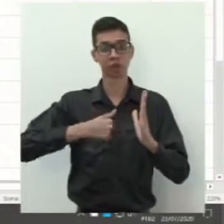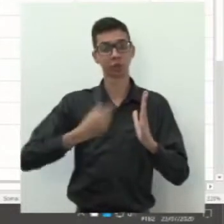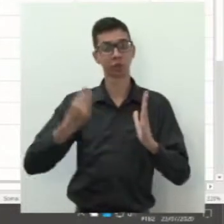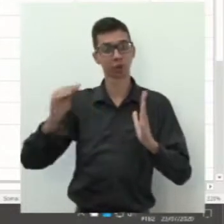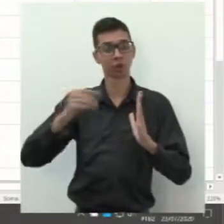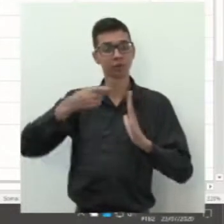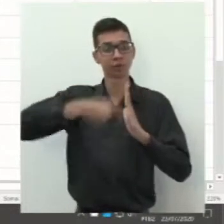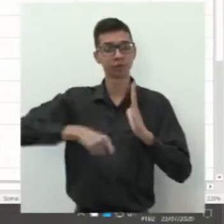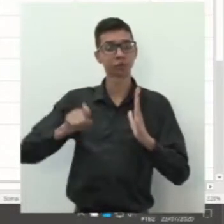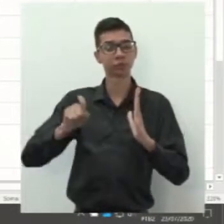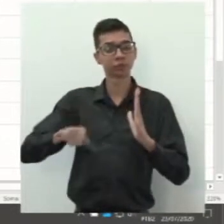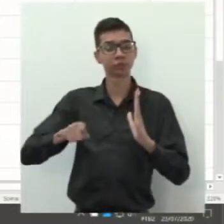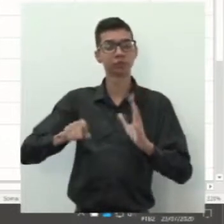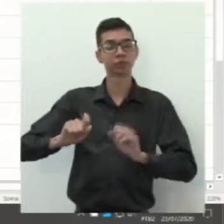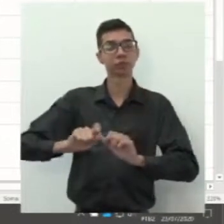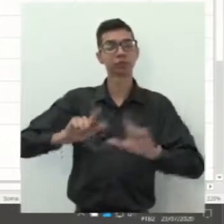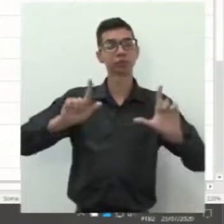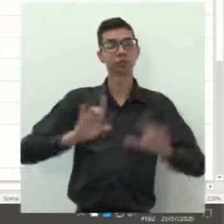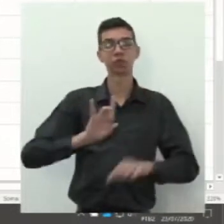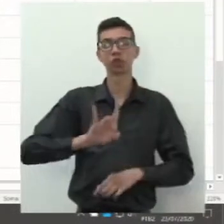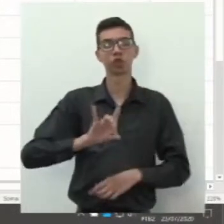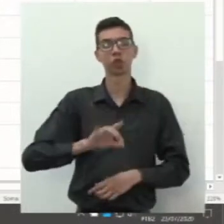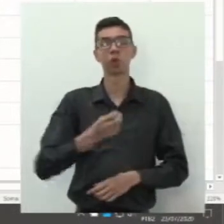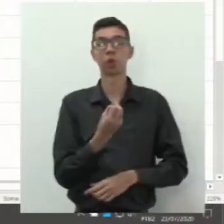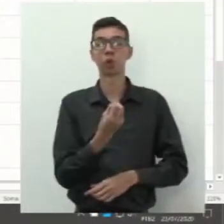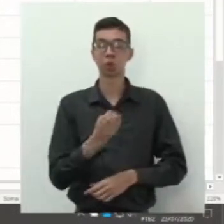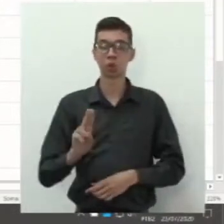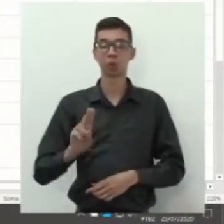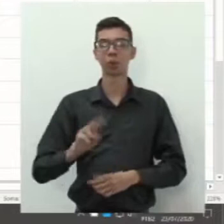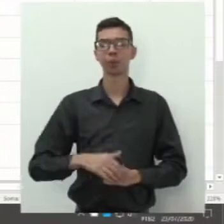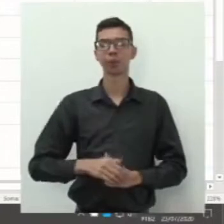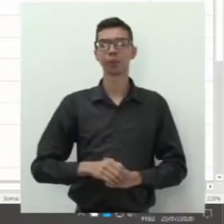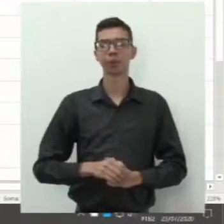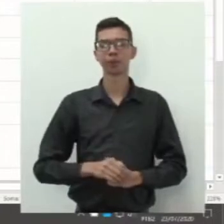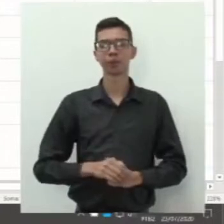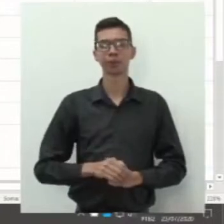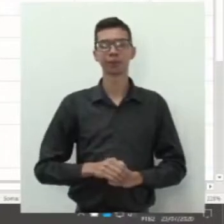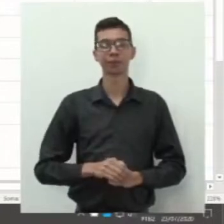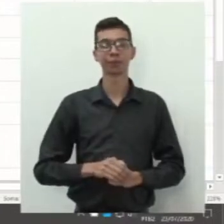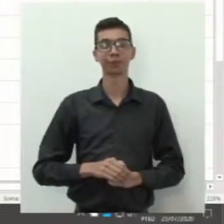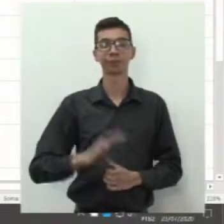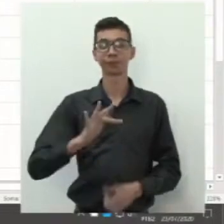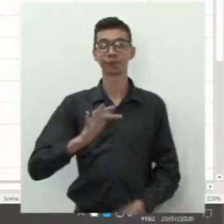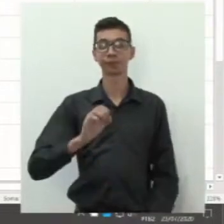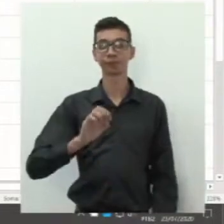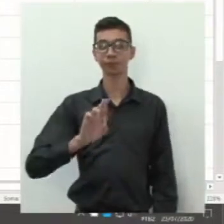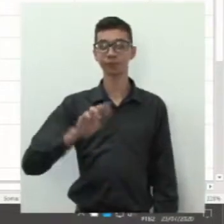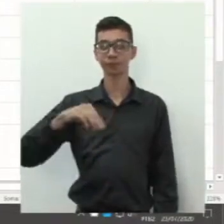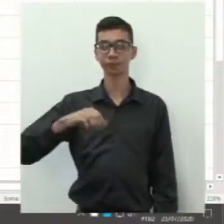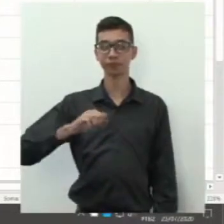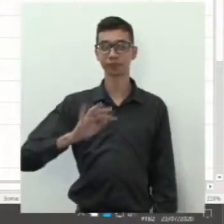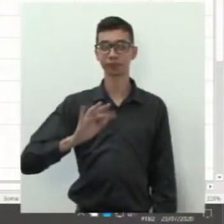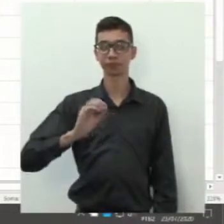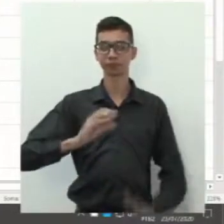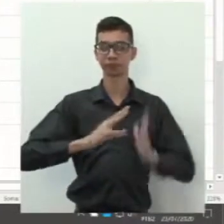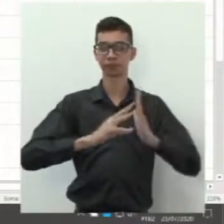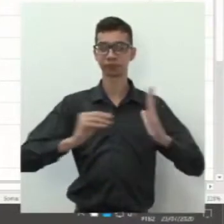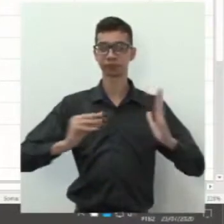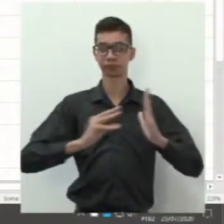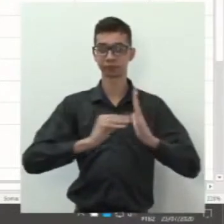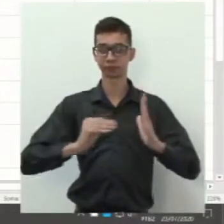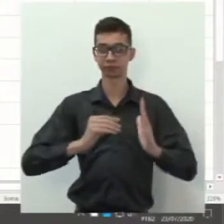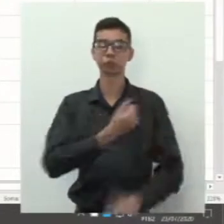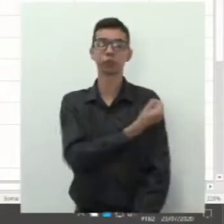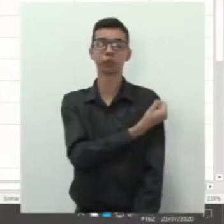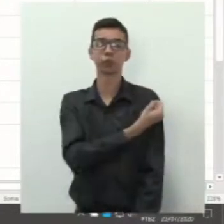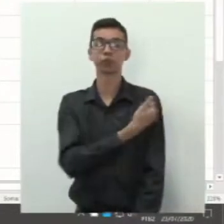vir aqui, ó, mais formatos de número. O mais formatos de número, eu consigo personalizar o tipo de